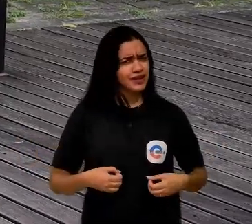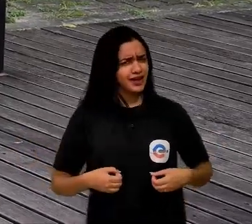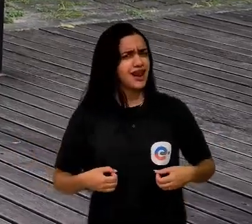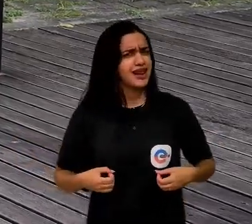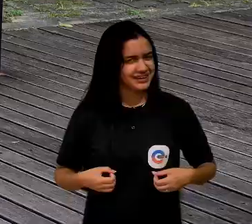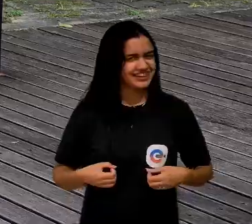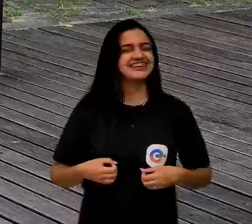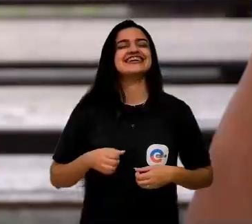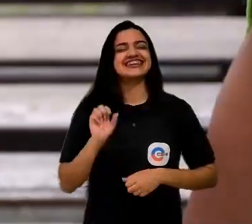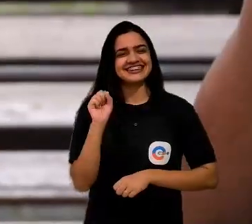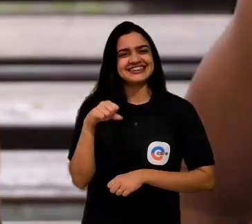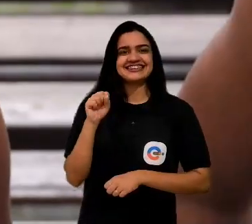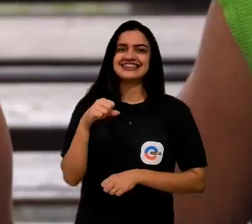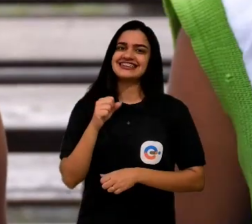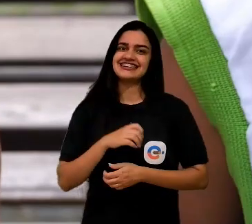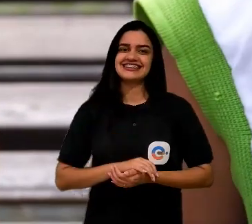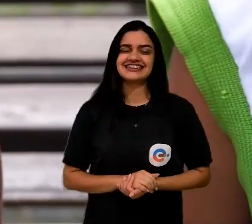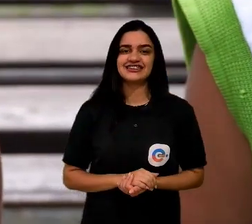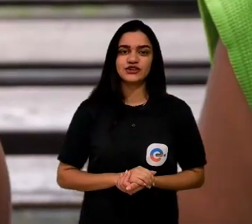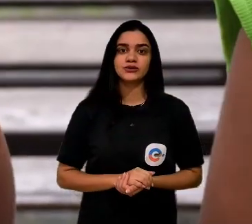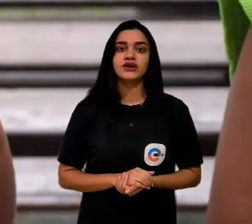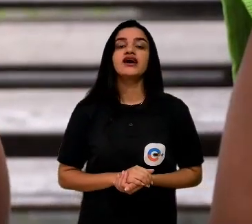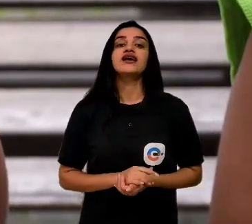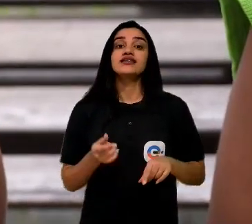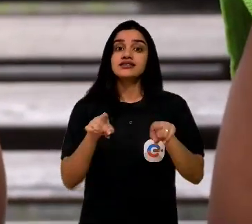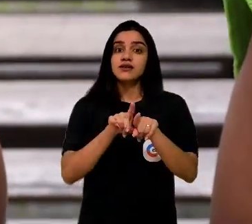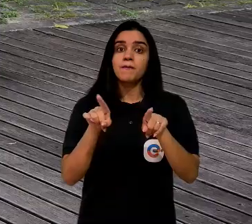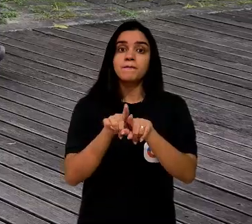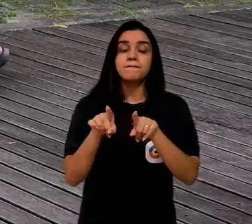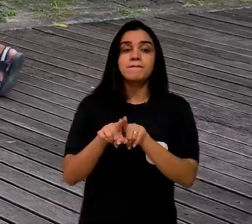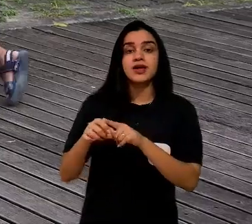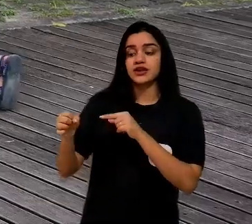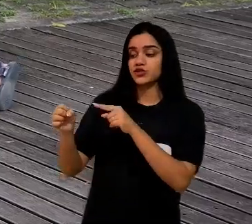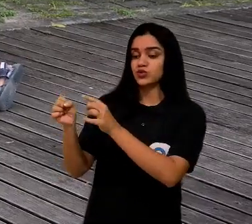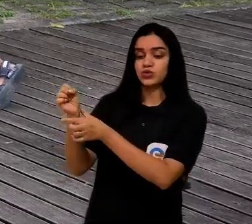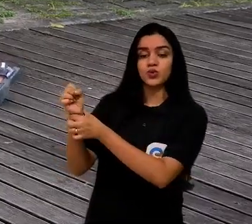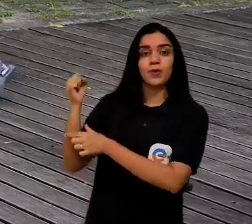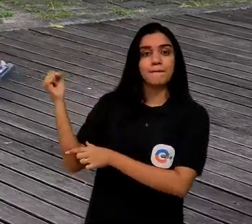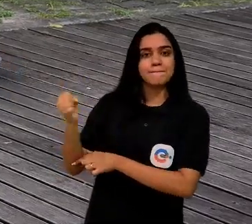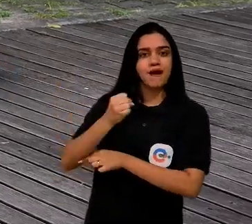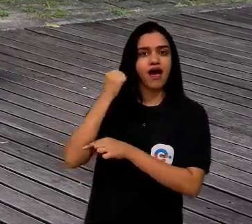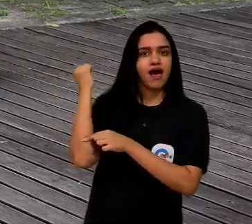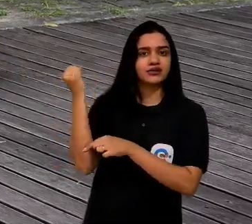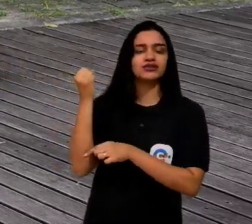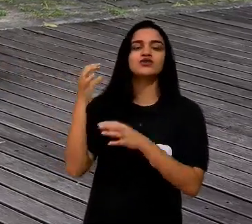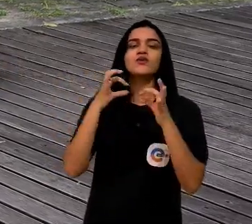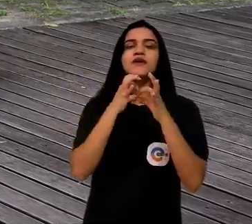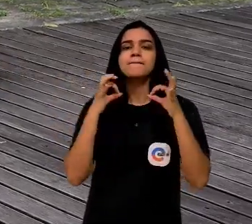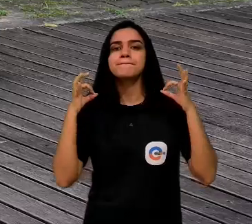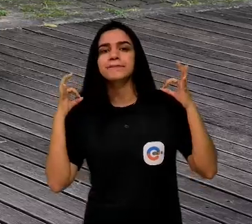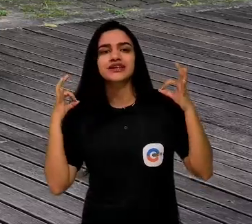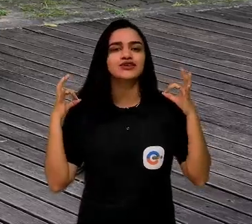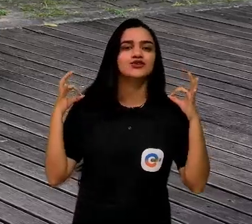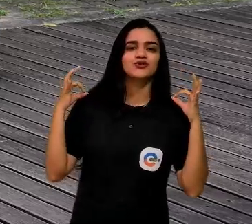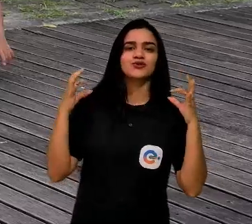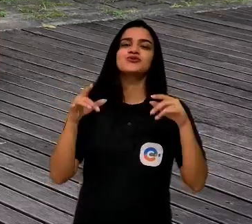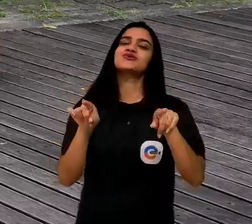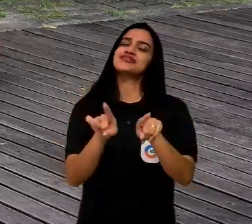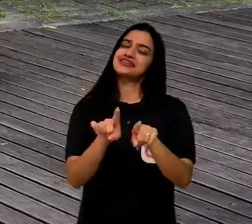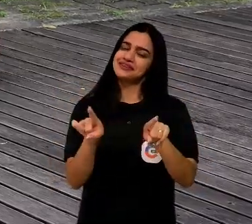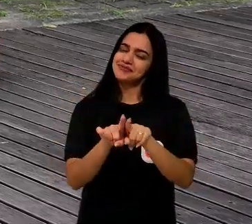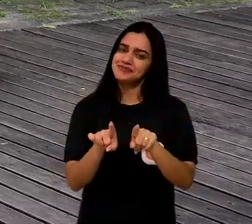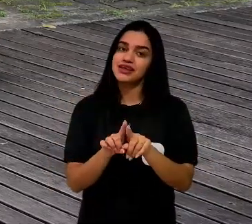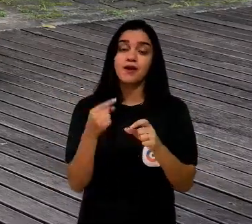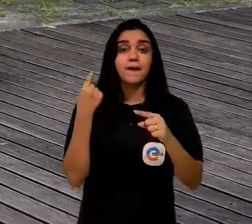Bambolê. Unânime. Bambolê no braço e no pescoço. Bambolê no braço. É porque o bambolê... E no pescoço também, porque